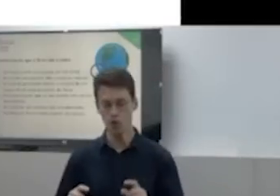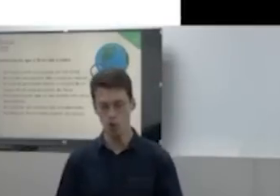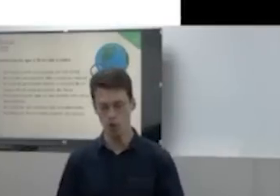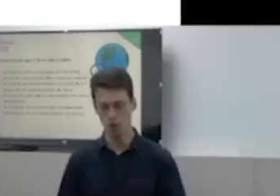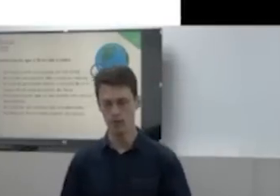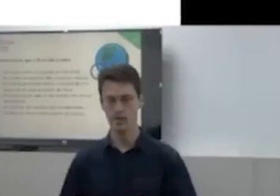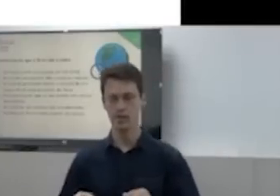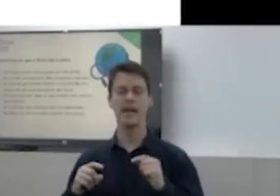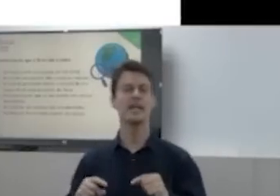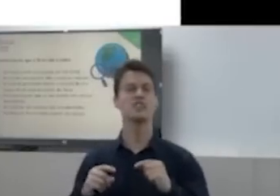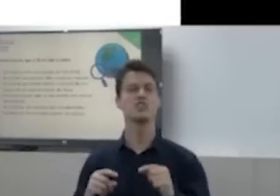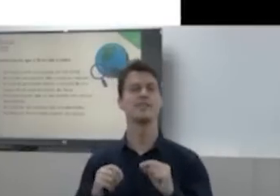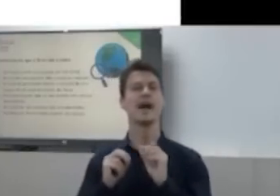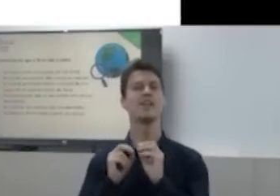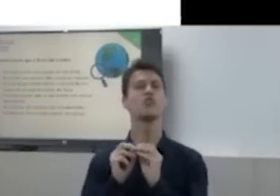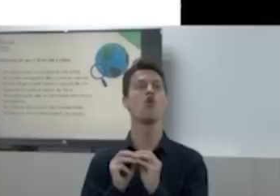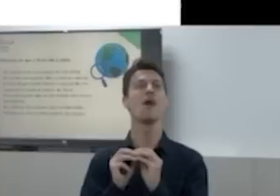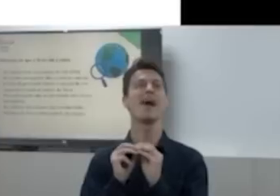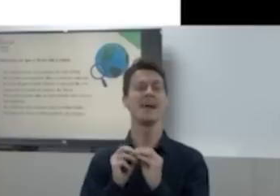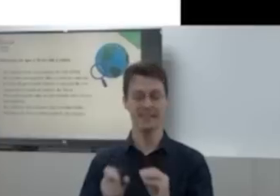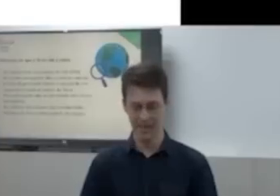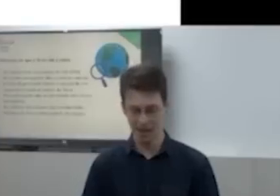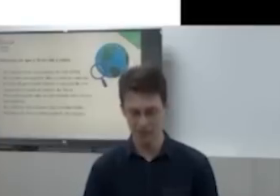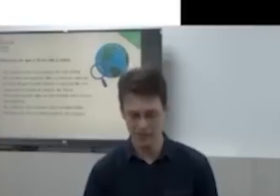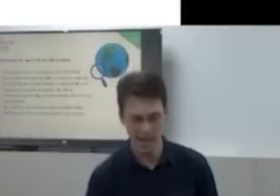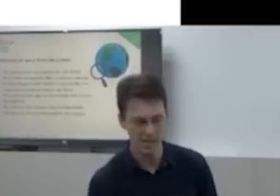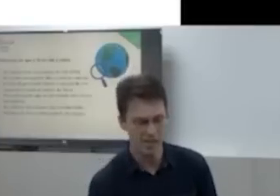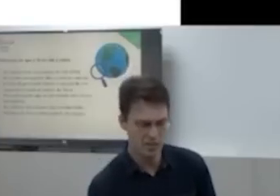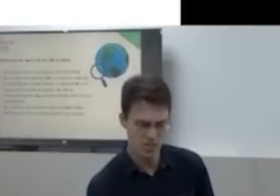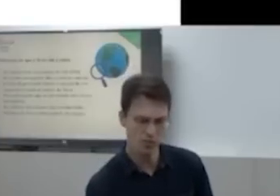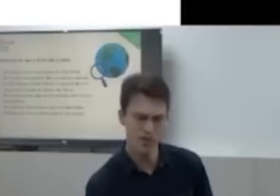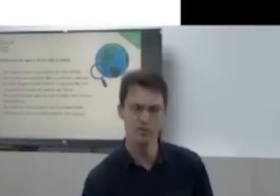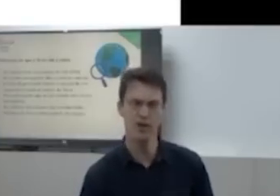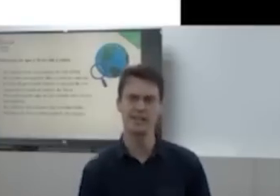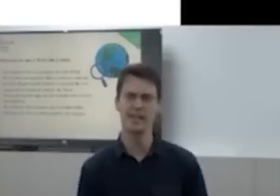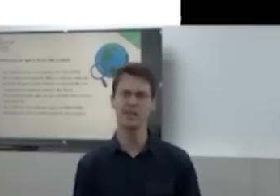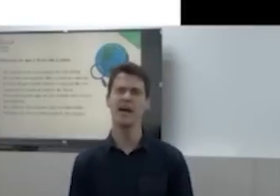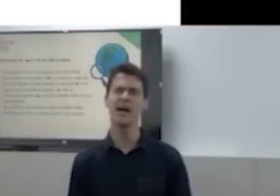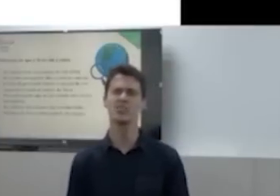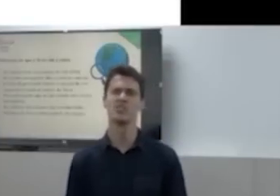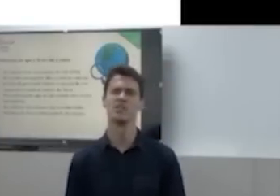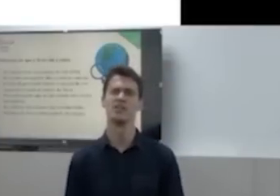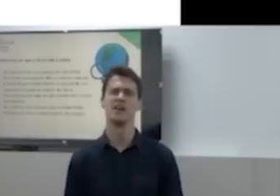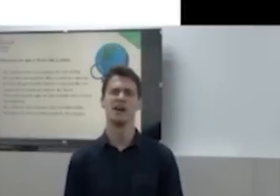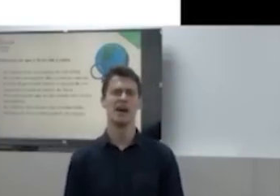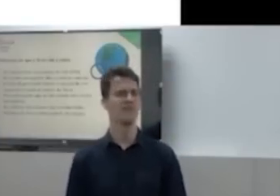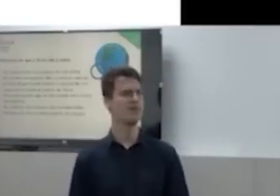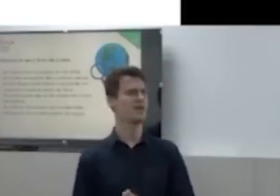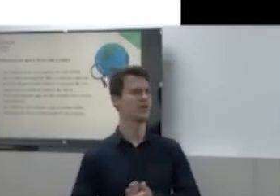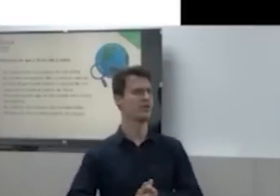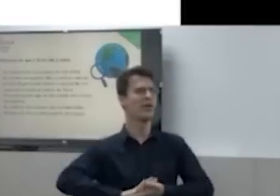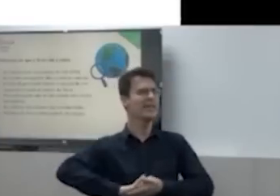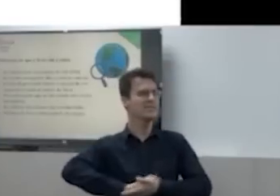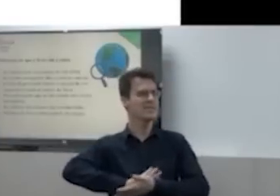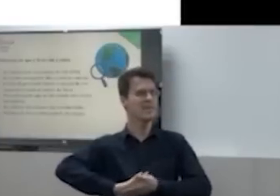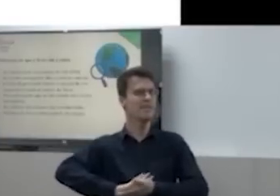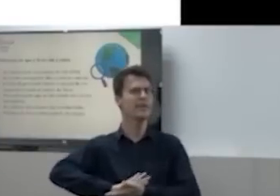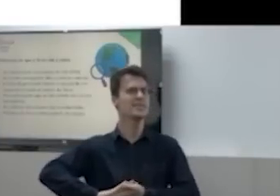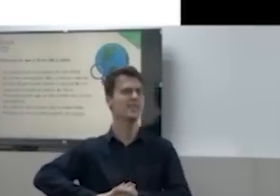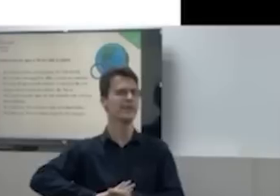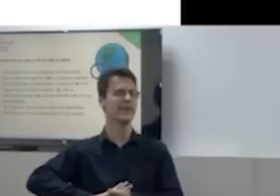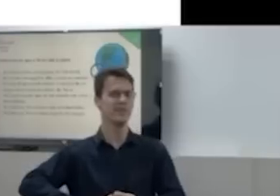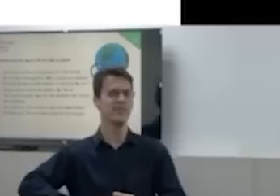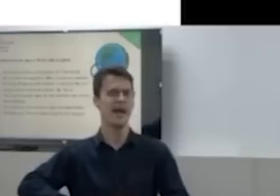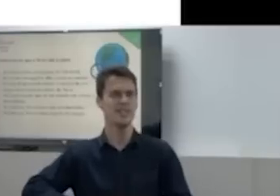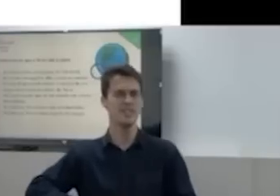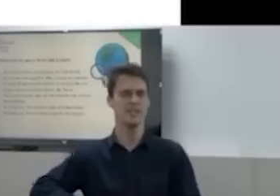está muito relacionado com a gravidade. Vocês já ouviram falar da gravidade? Ai, Fabiana, não conheço